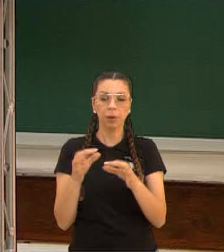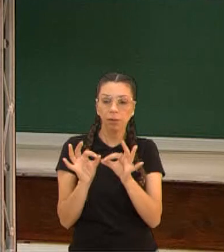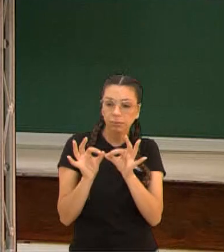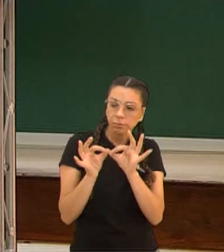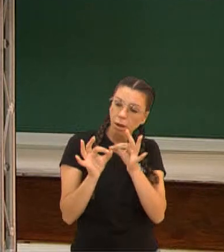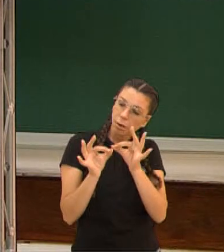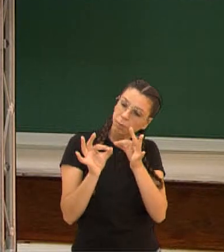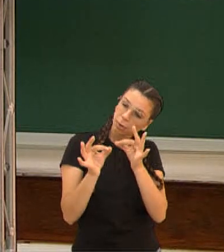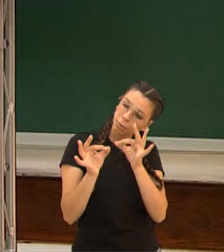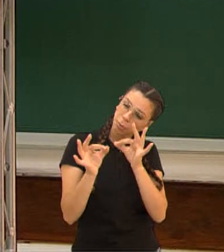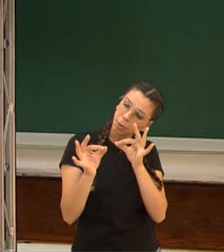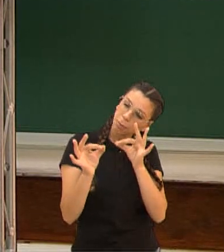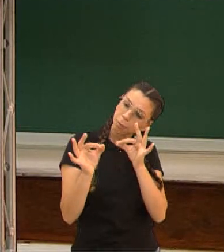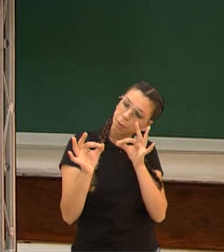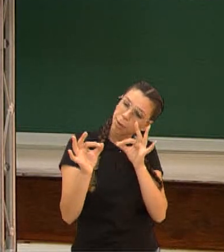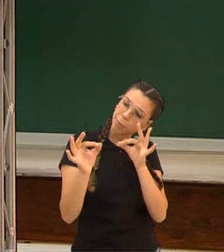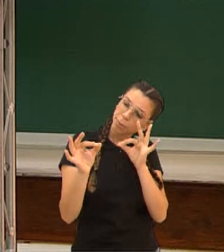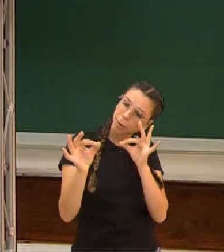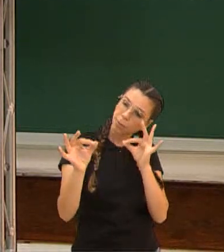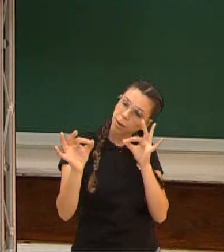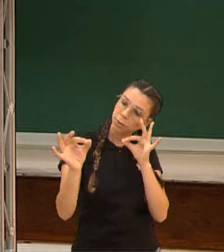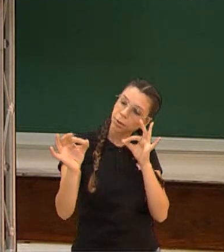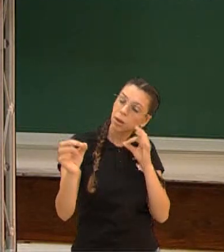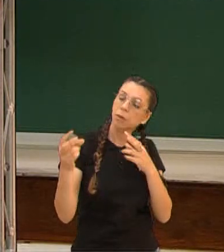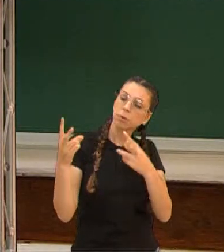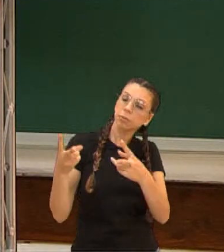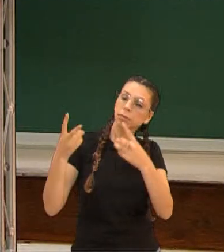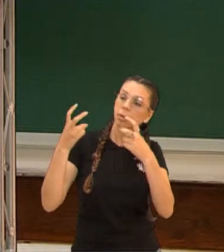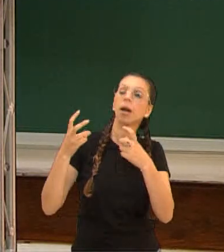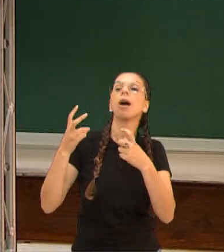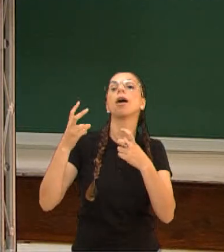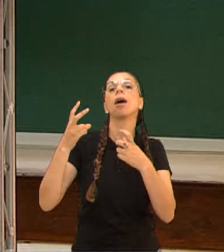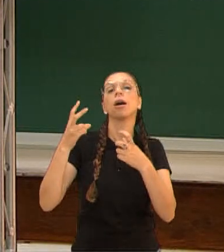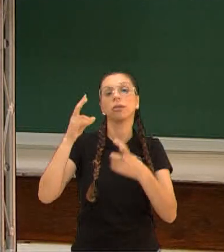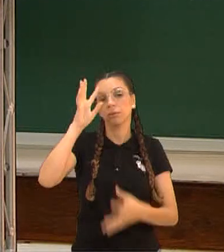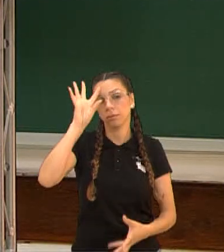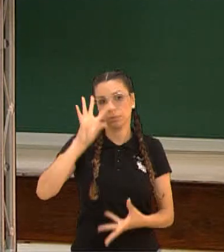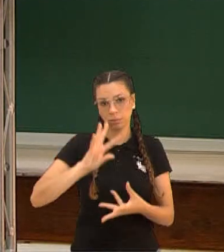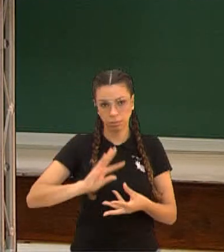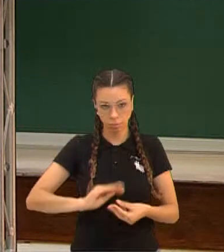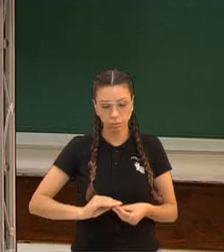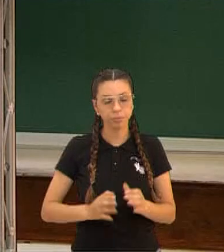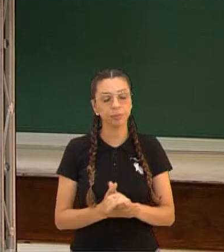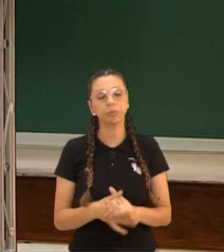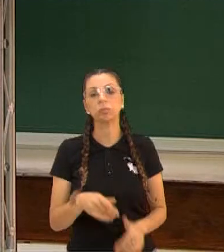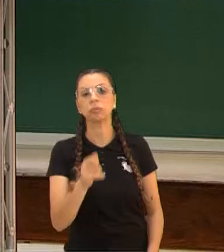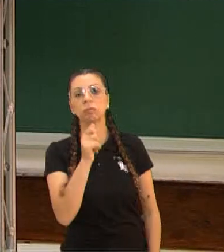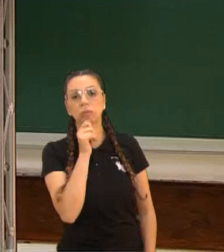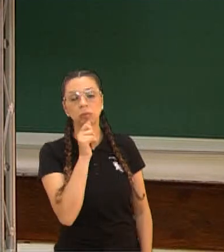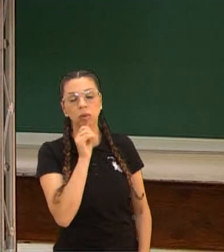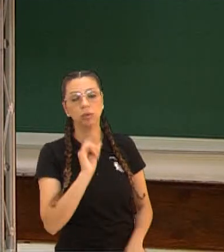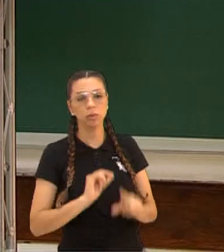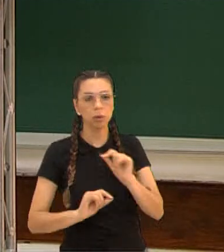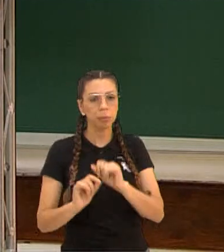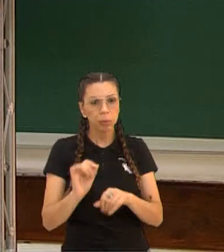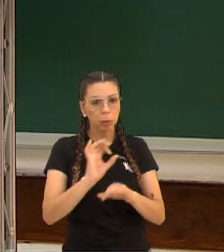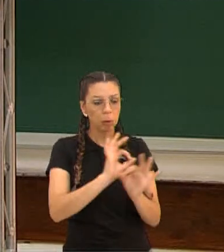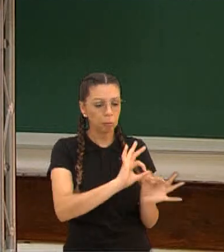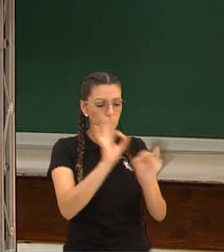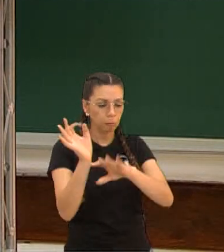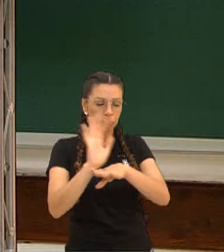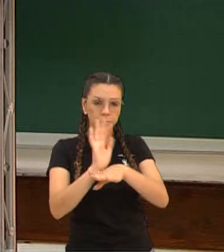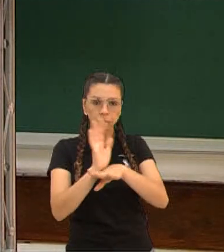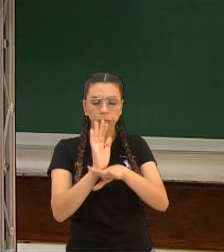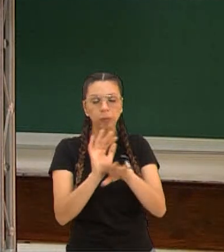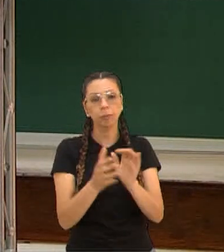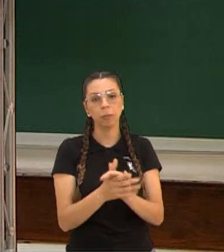afastando, a gente vai tendo essa percepção do que é a obra em si, né? Eu uso muito de exemplo com meus alunos um filme chamado